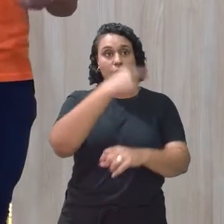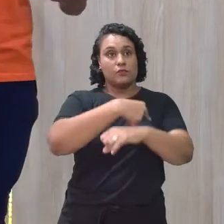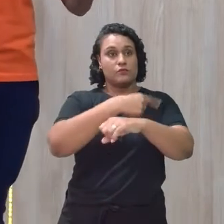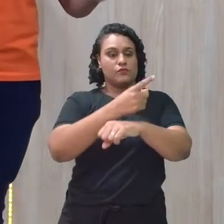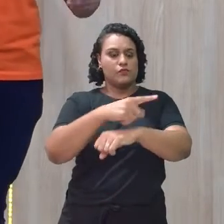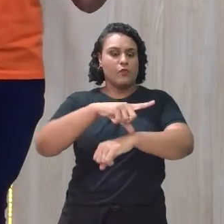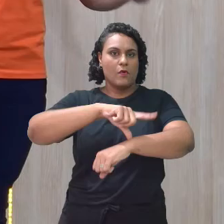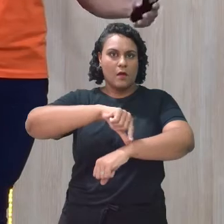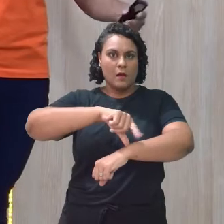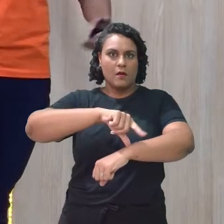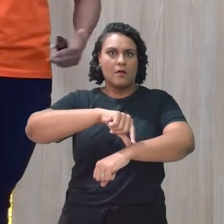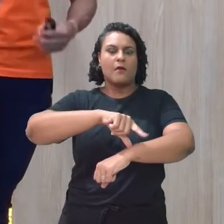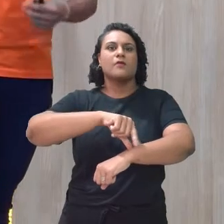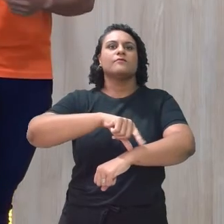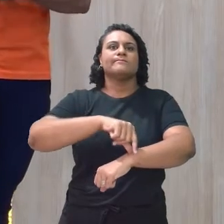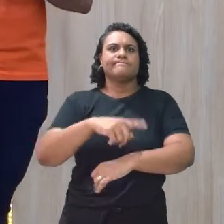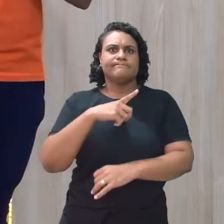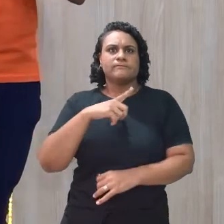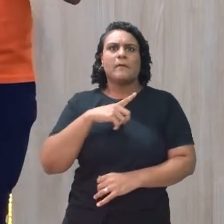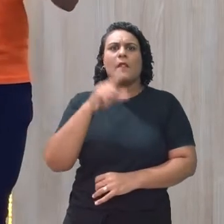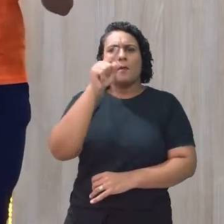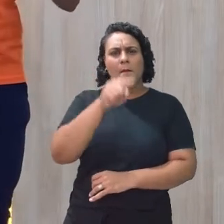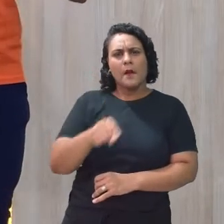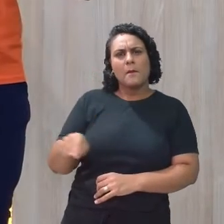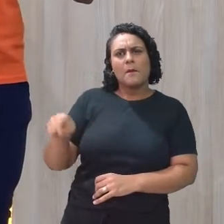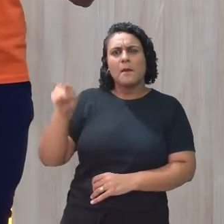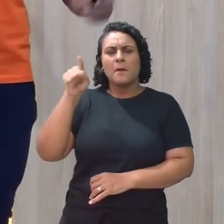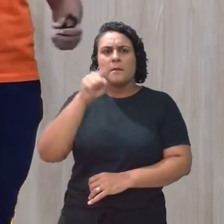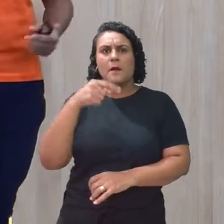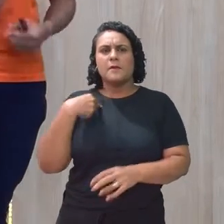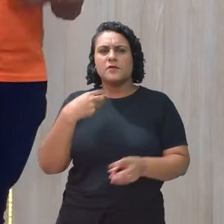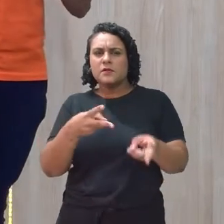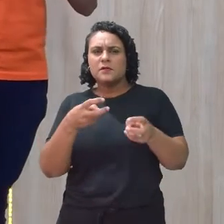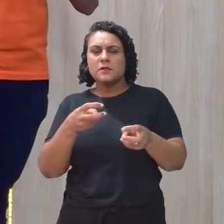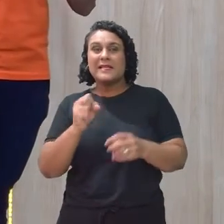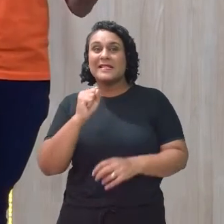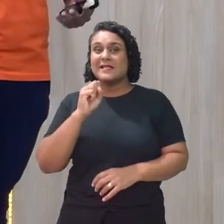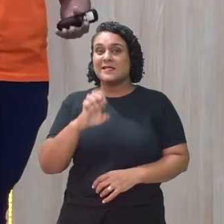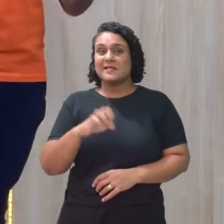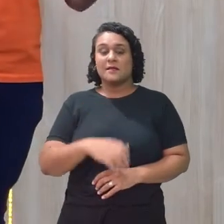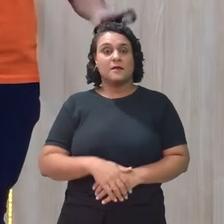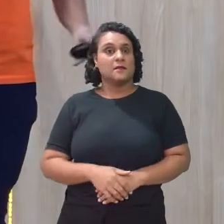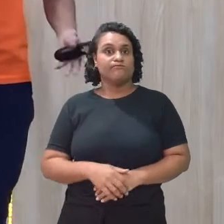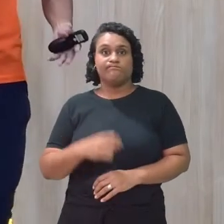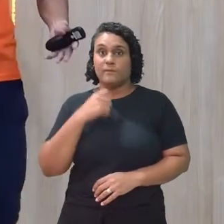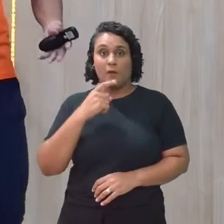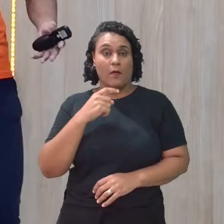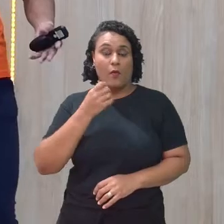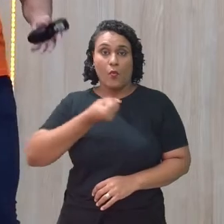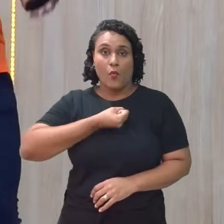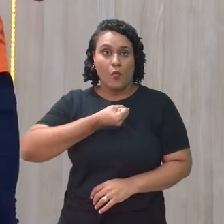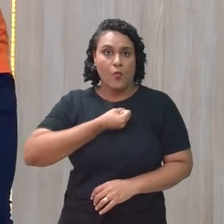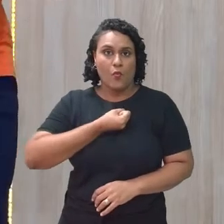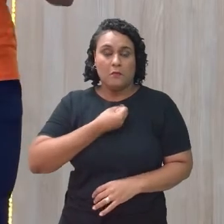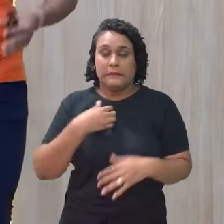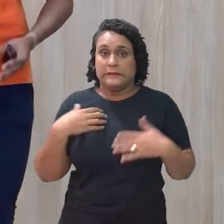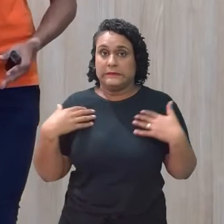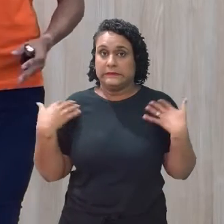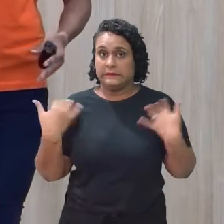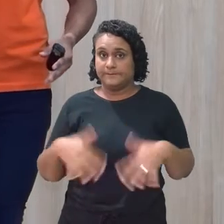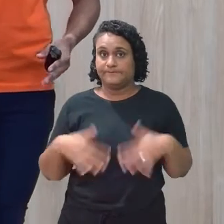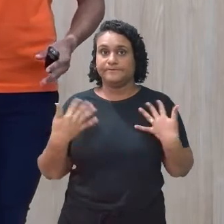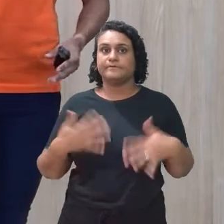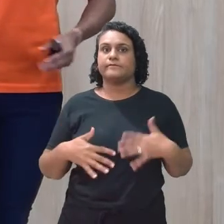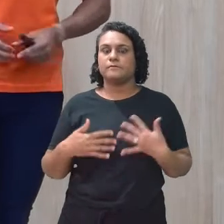está passando aqui o tempo, tá? Para que a gente se mantenha ligado. Imagina que se não existissem os números, né?